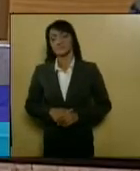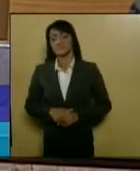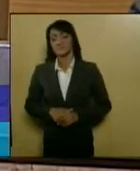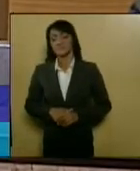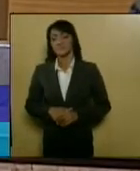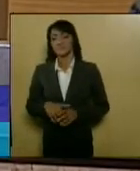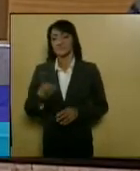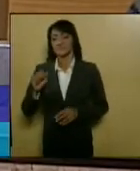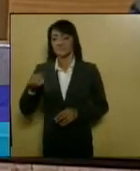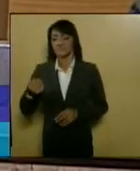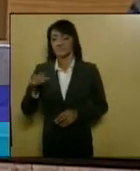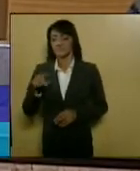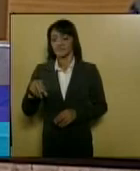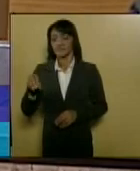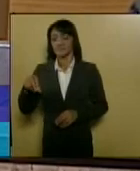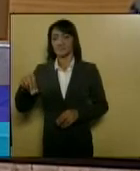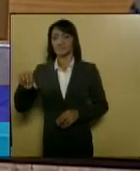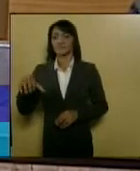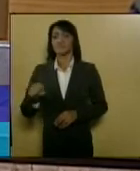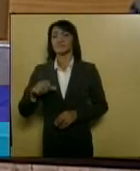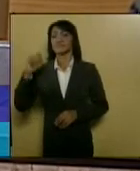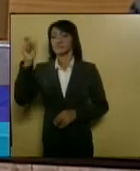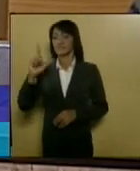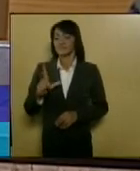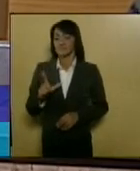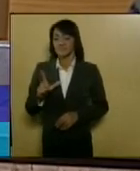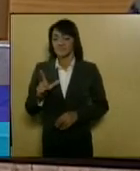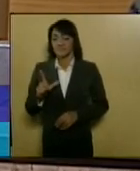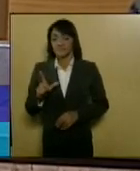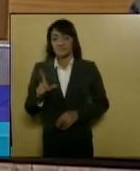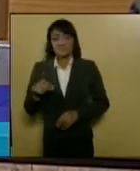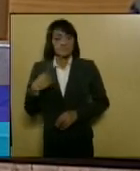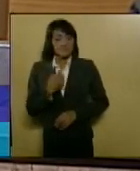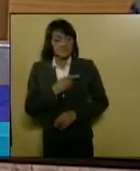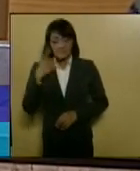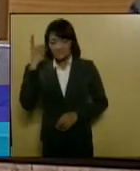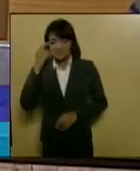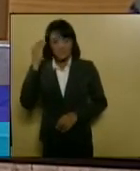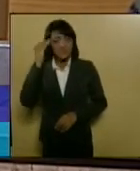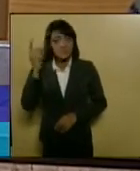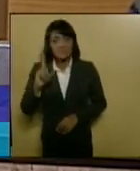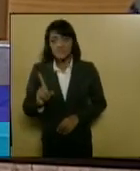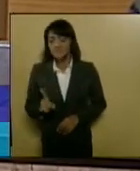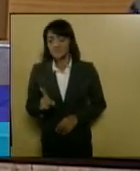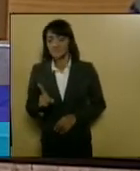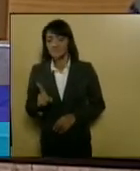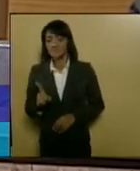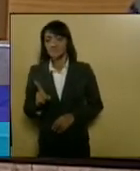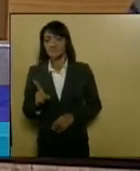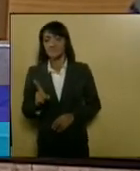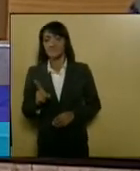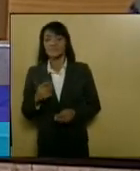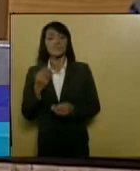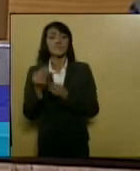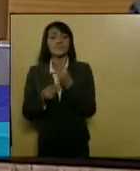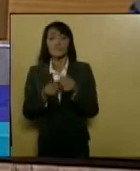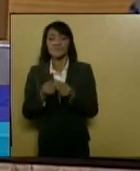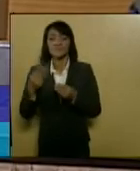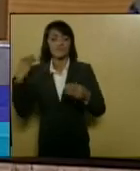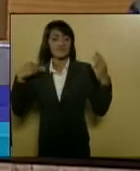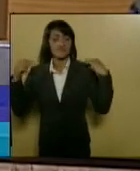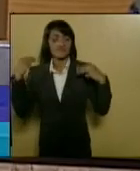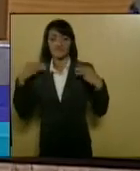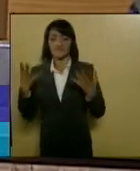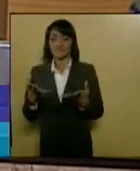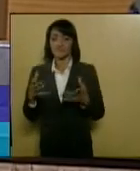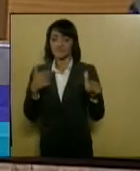Amazônia Azul. Nós deputados não tínhamos nem consciência da metade do que é feito na Amazônia Azul